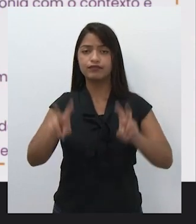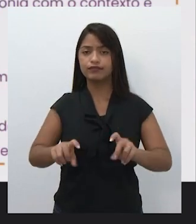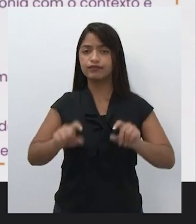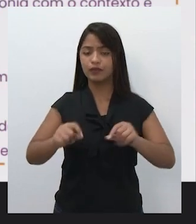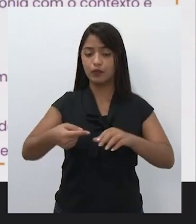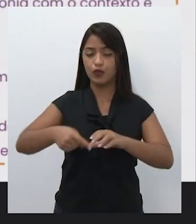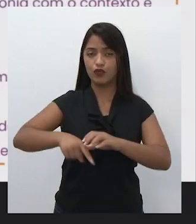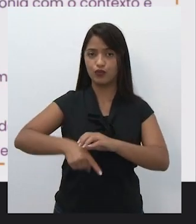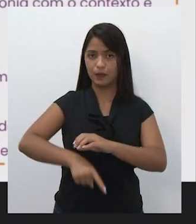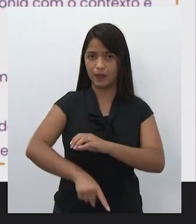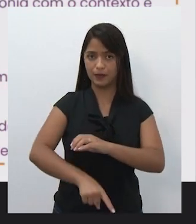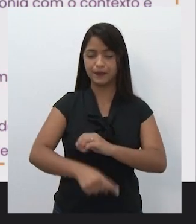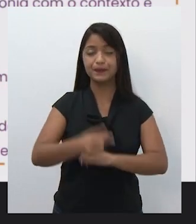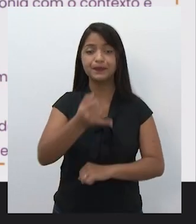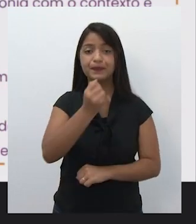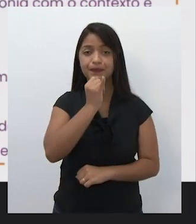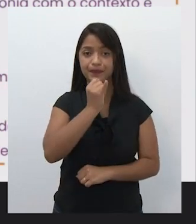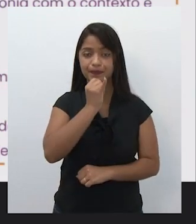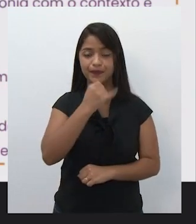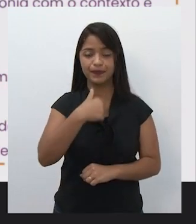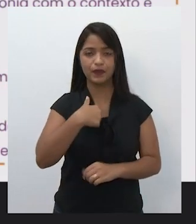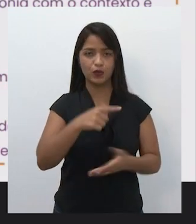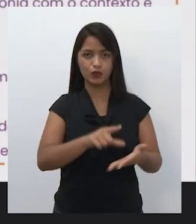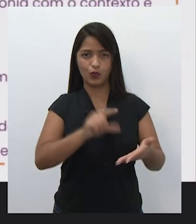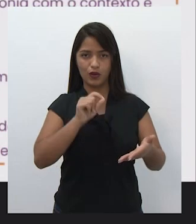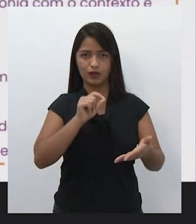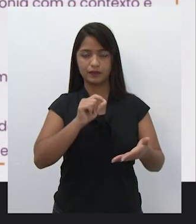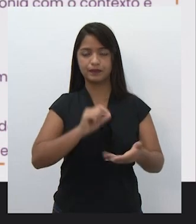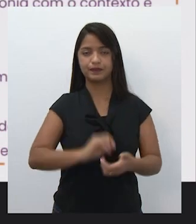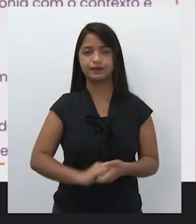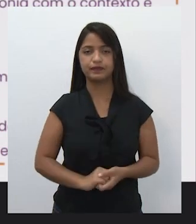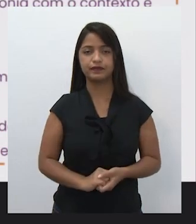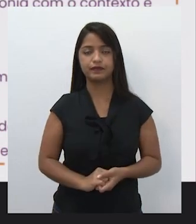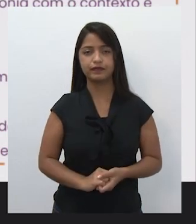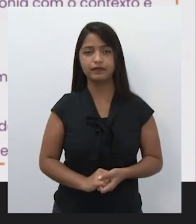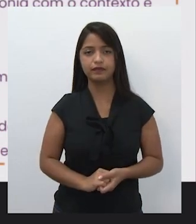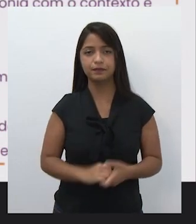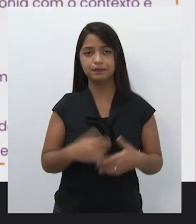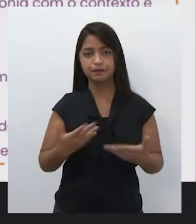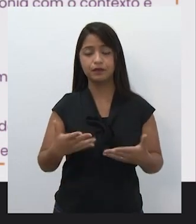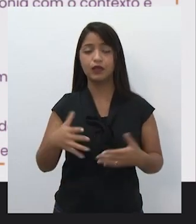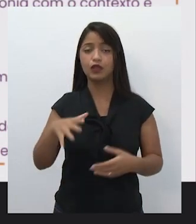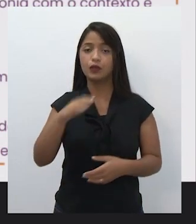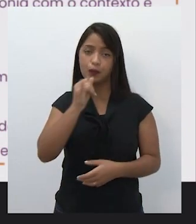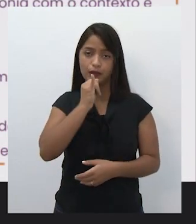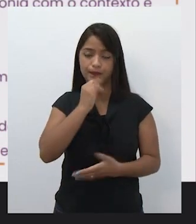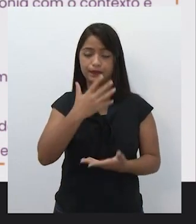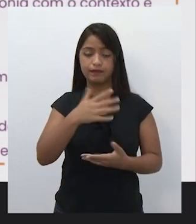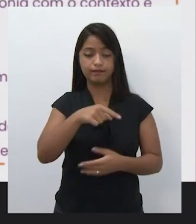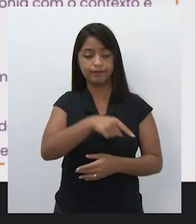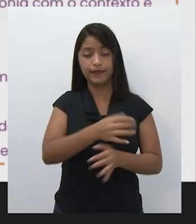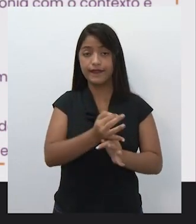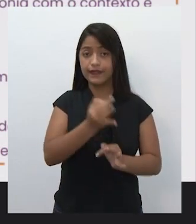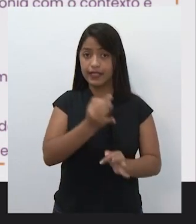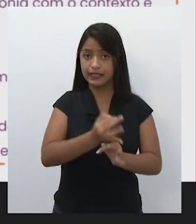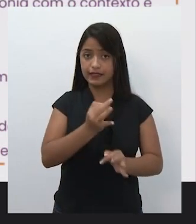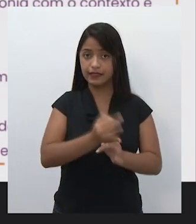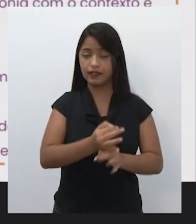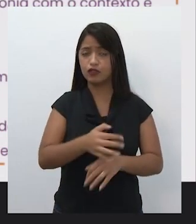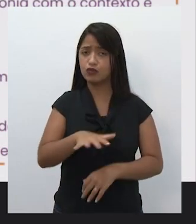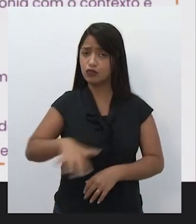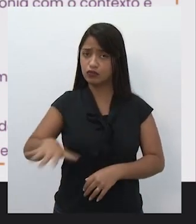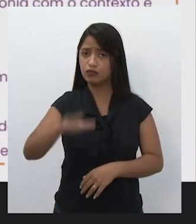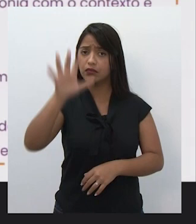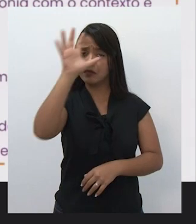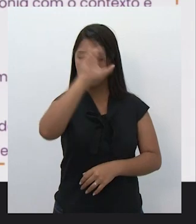hora que eu vou fazer a escolha, que é assim, bom, todo mundo aprendeu a mesma física que estava lá, mas agora eu vou